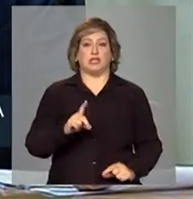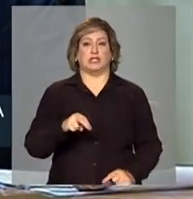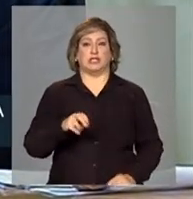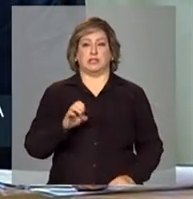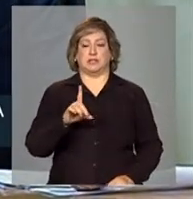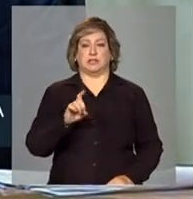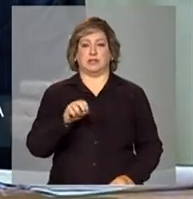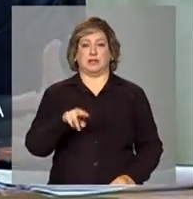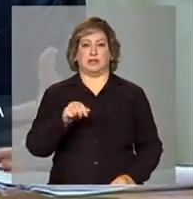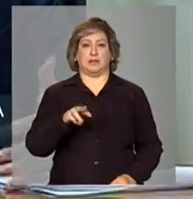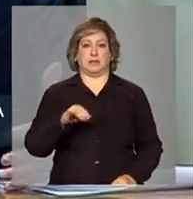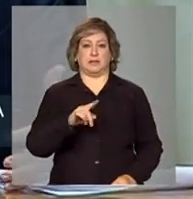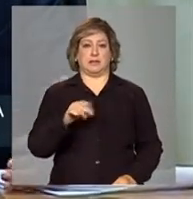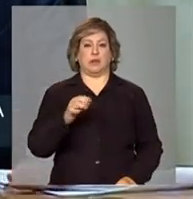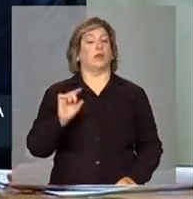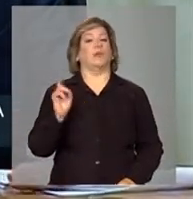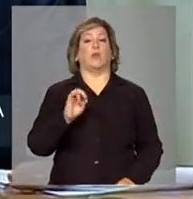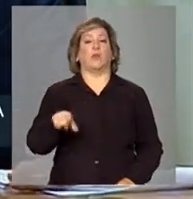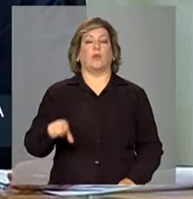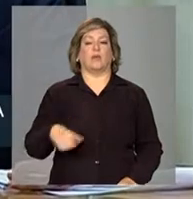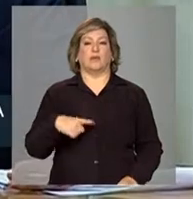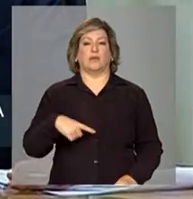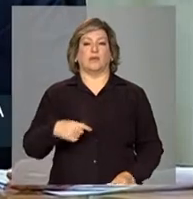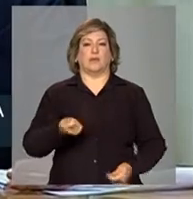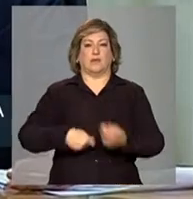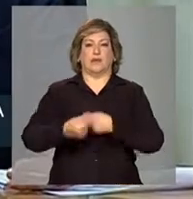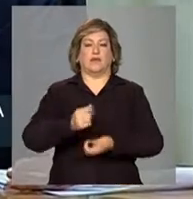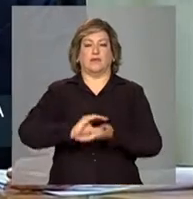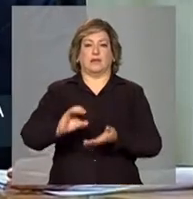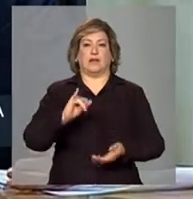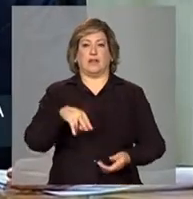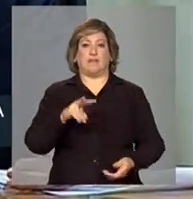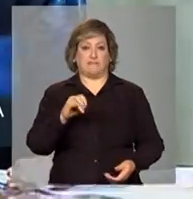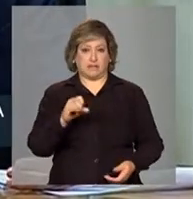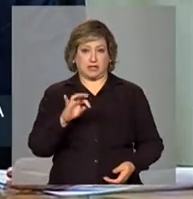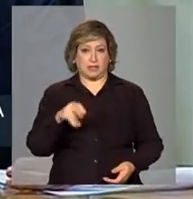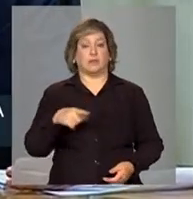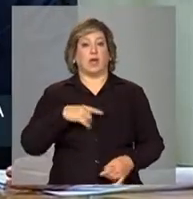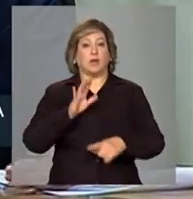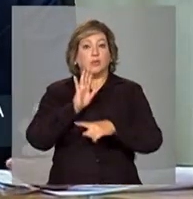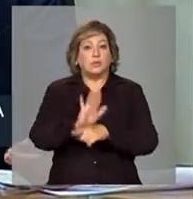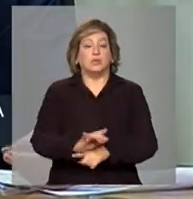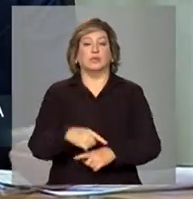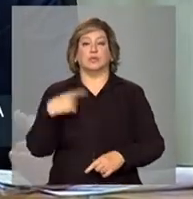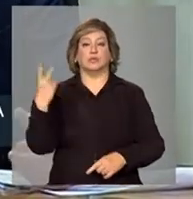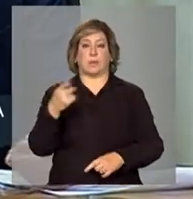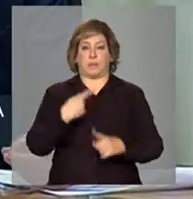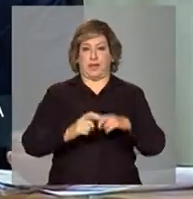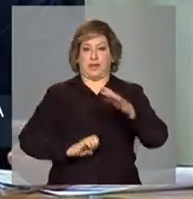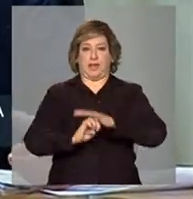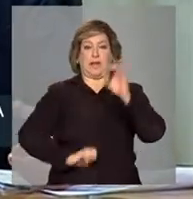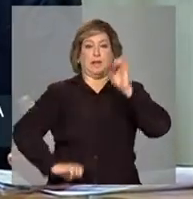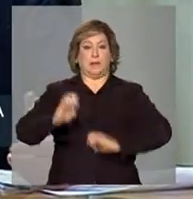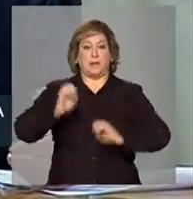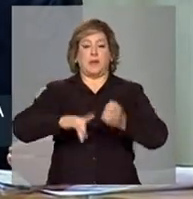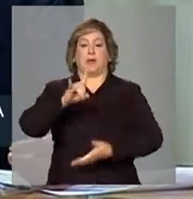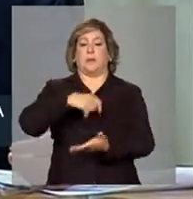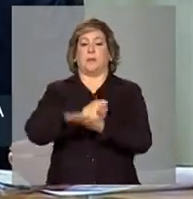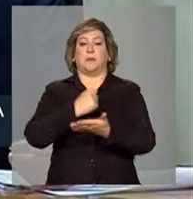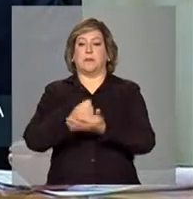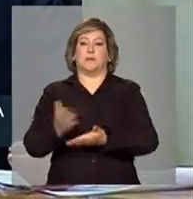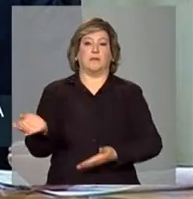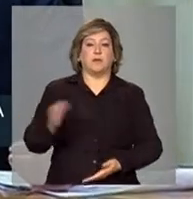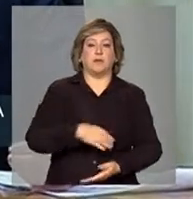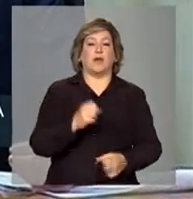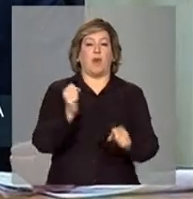investimento é preciso que haja investimento e o próprio investimento estimula consumo porque as empresas estavam contratando